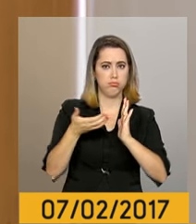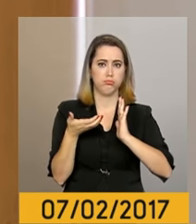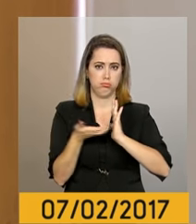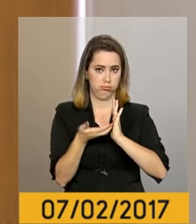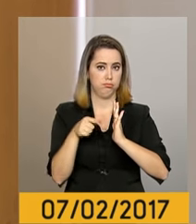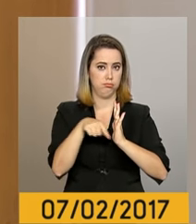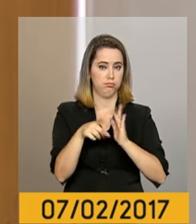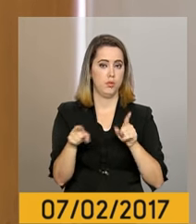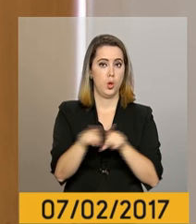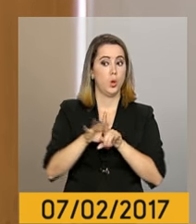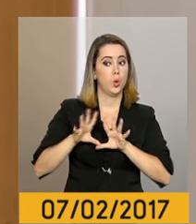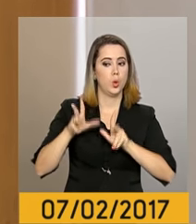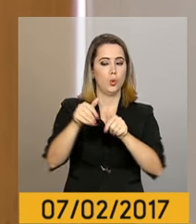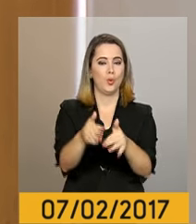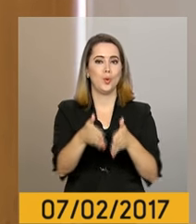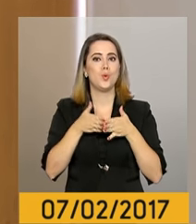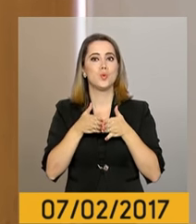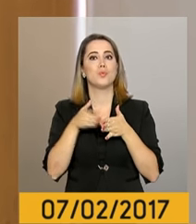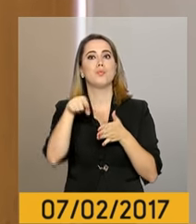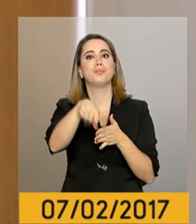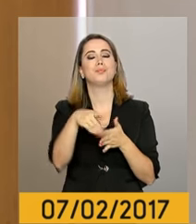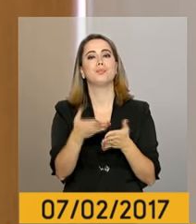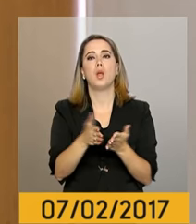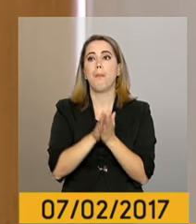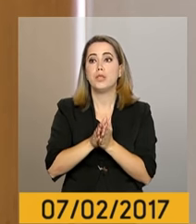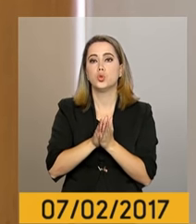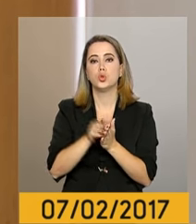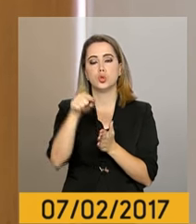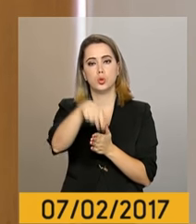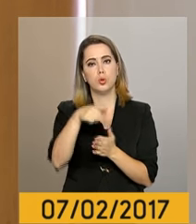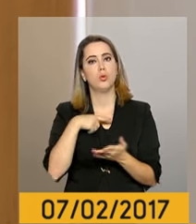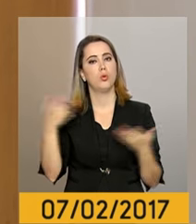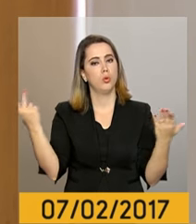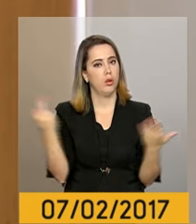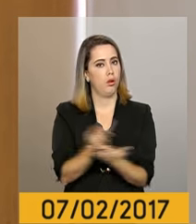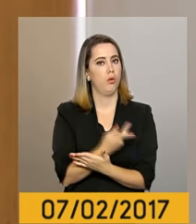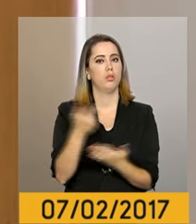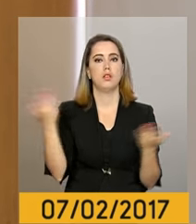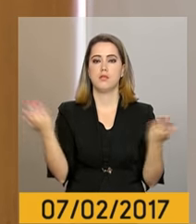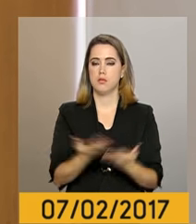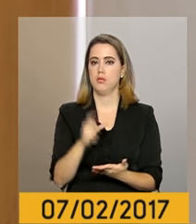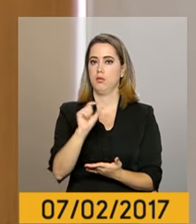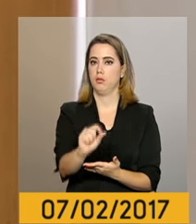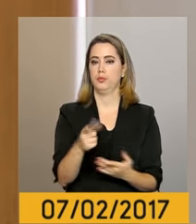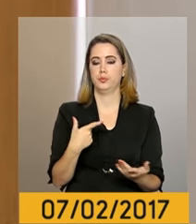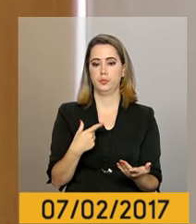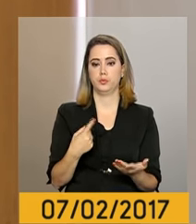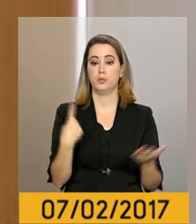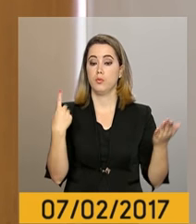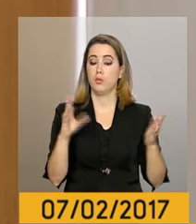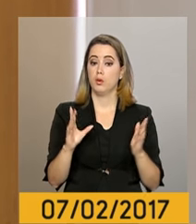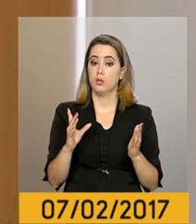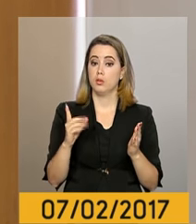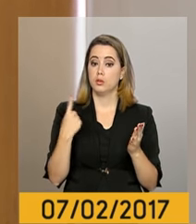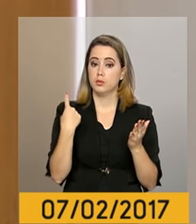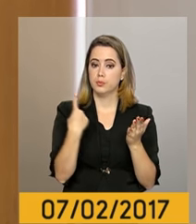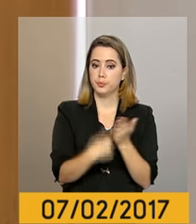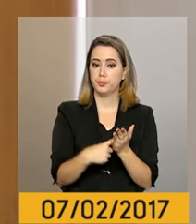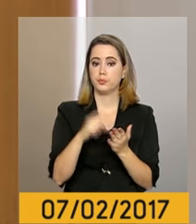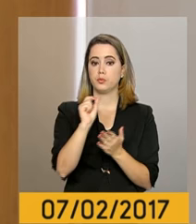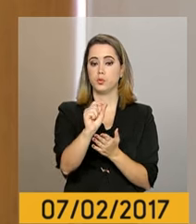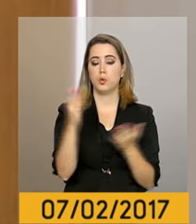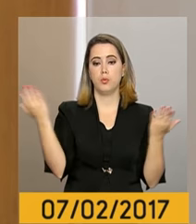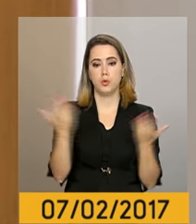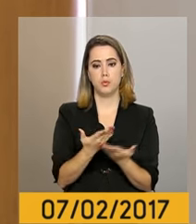E todos pleiteando aquilo que hoje se consolida e se corporifica neste ato singelo,